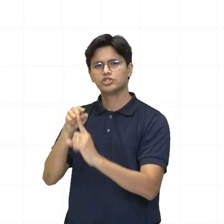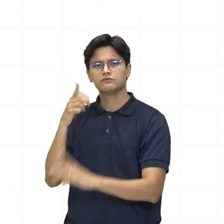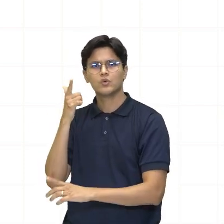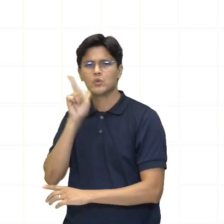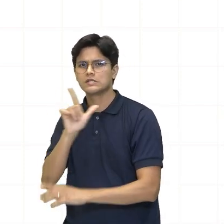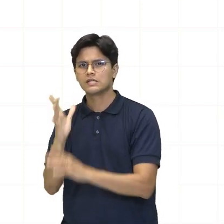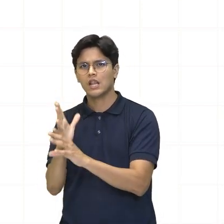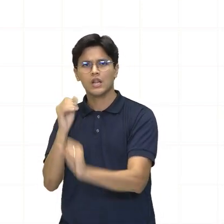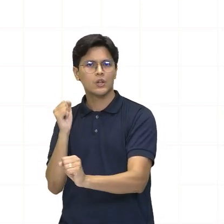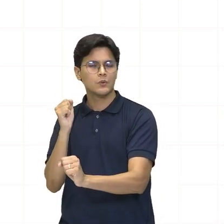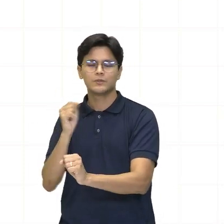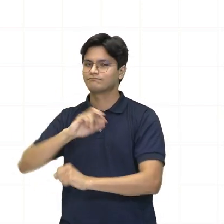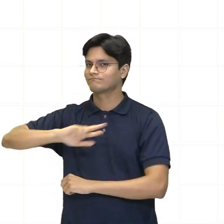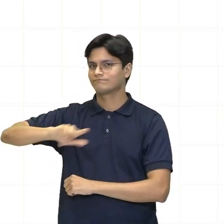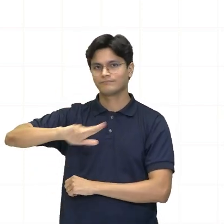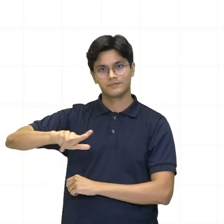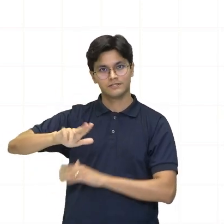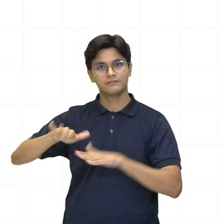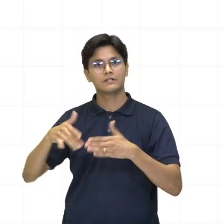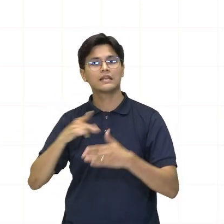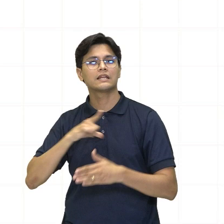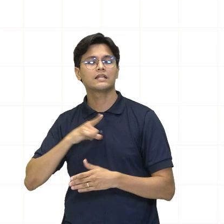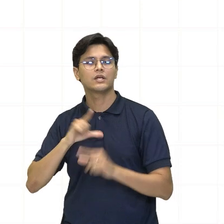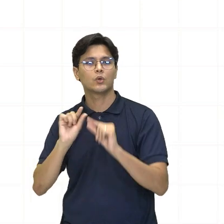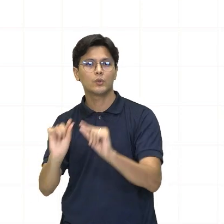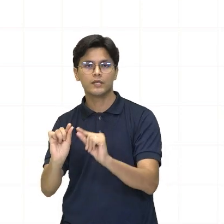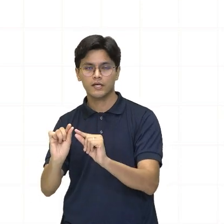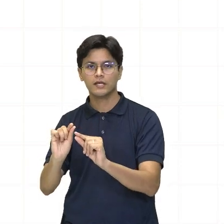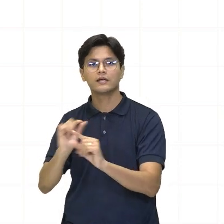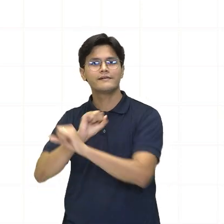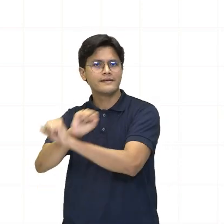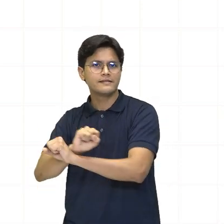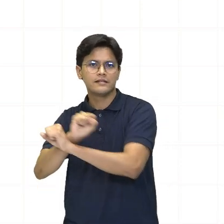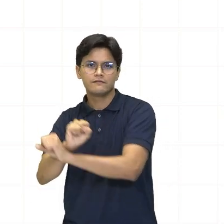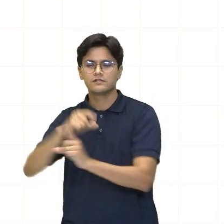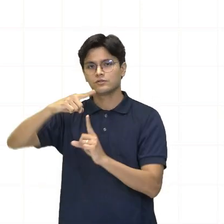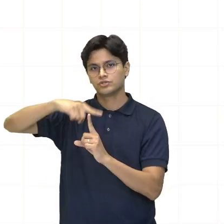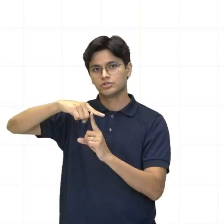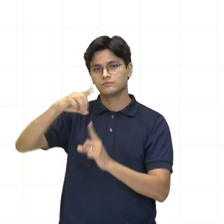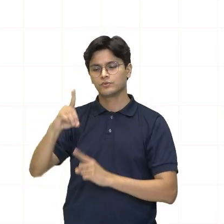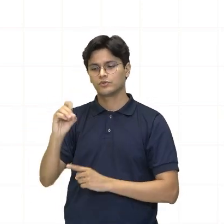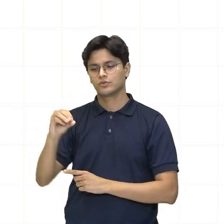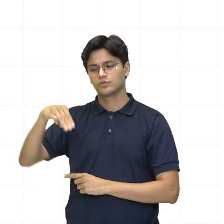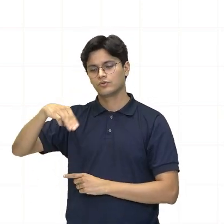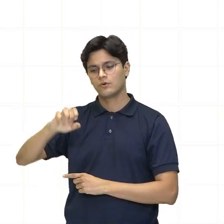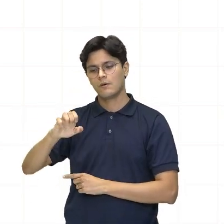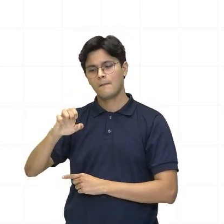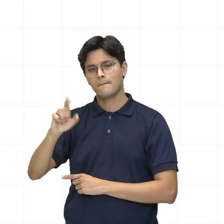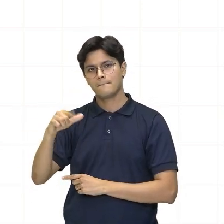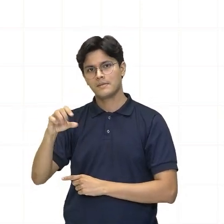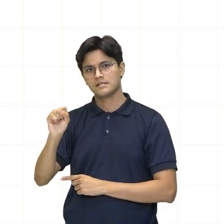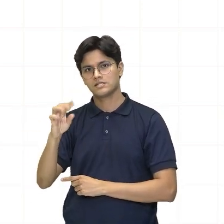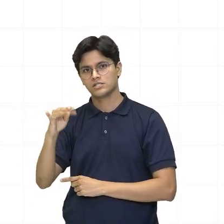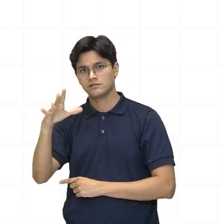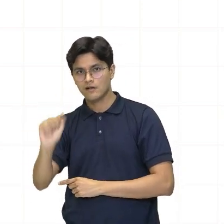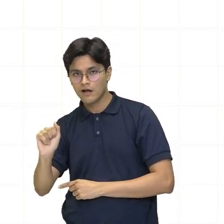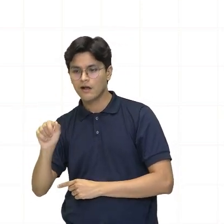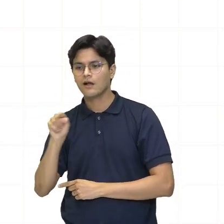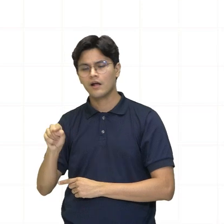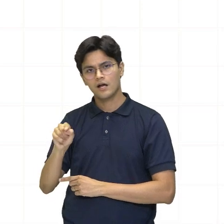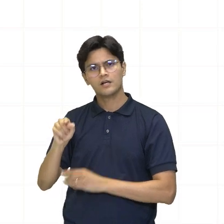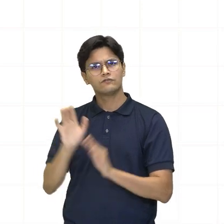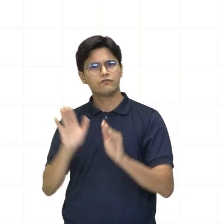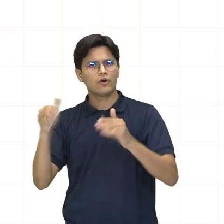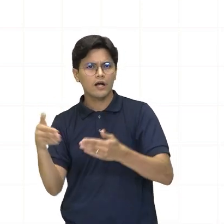a escravização doméstica, que era justamente um tipo de escravização para trabalhos agrícolas, para